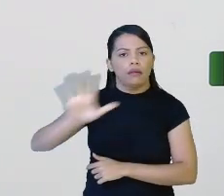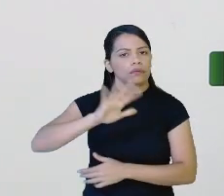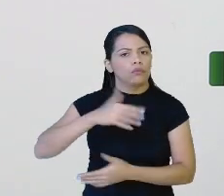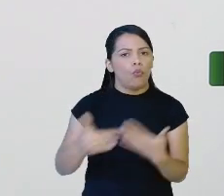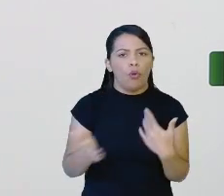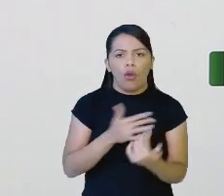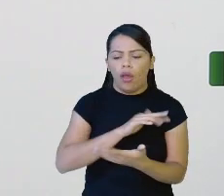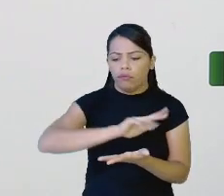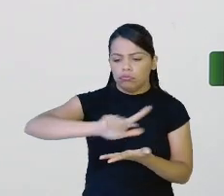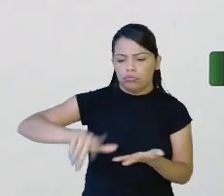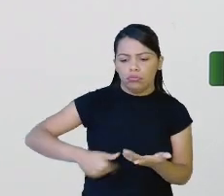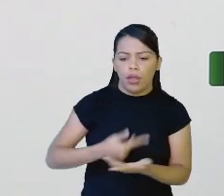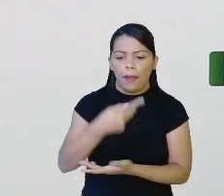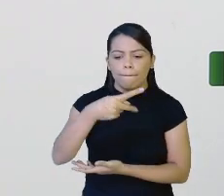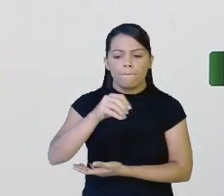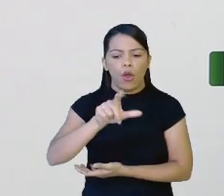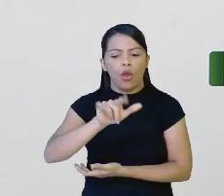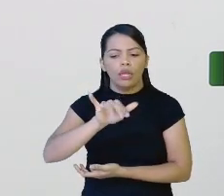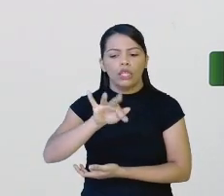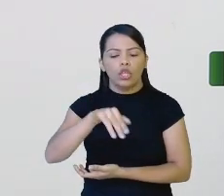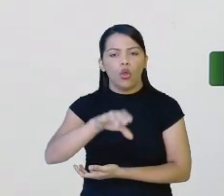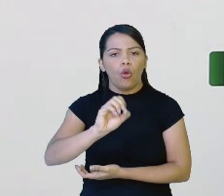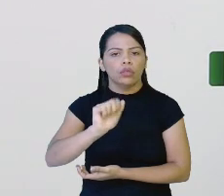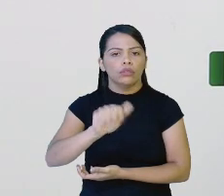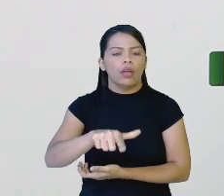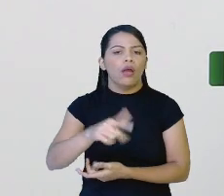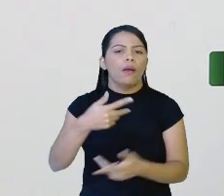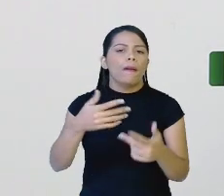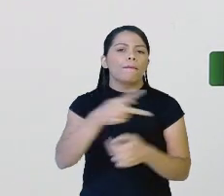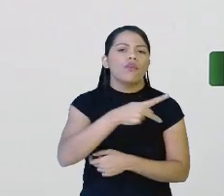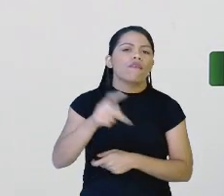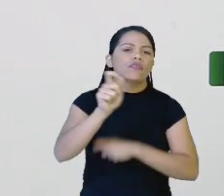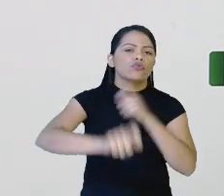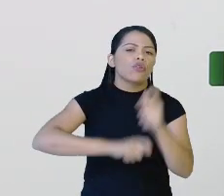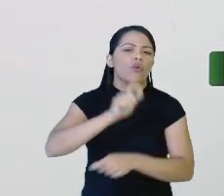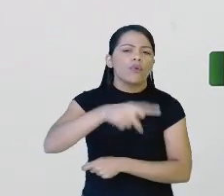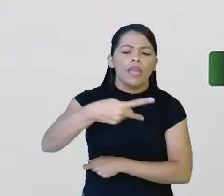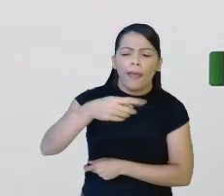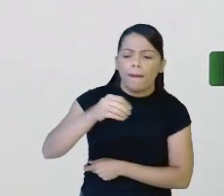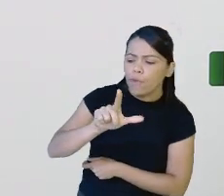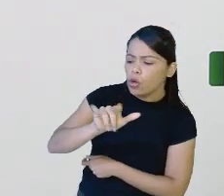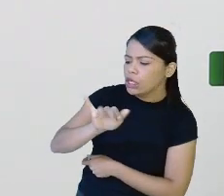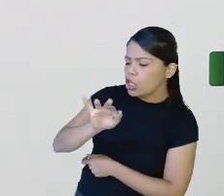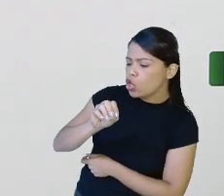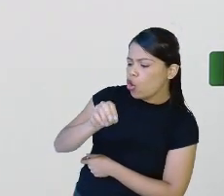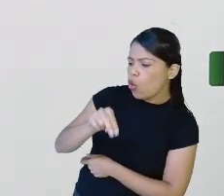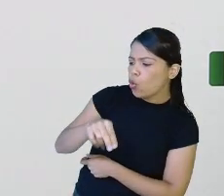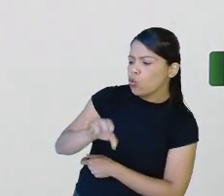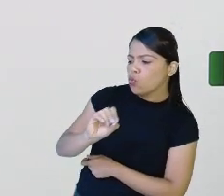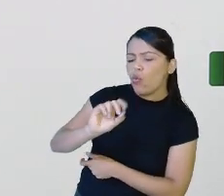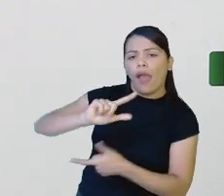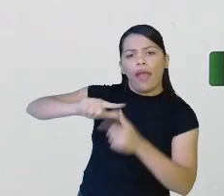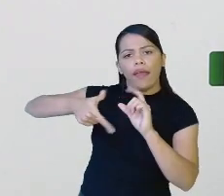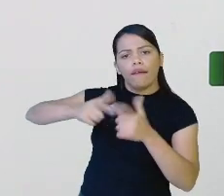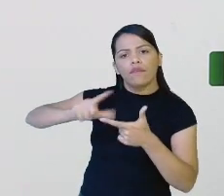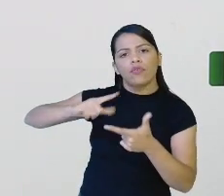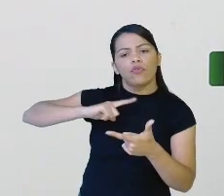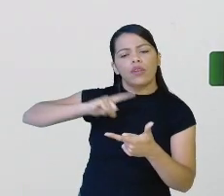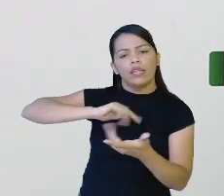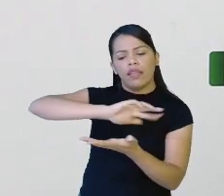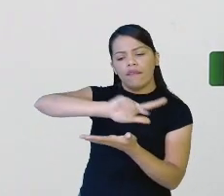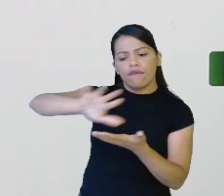geométricas poligonais. Professora, o que são polígonos? São figuras que são formadas por